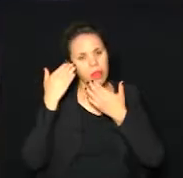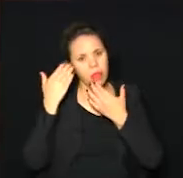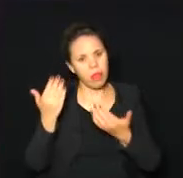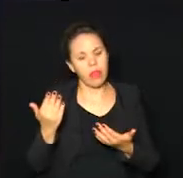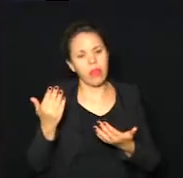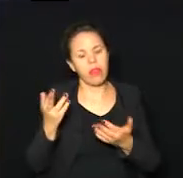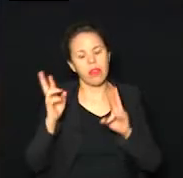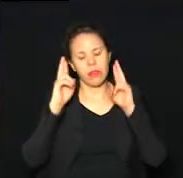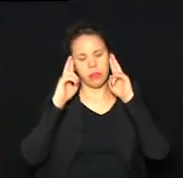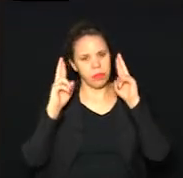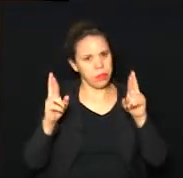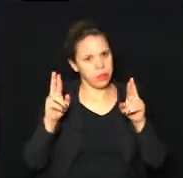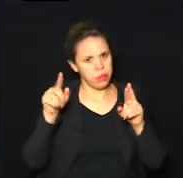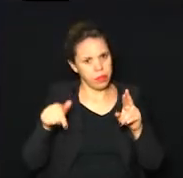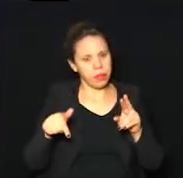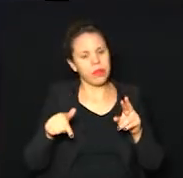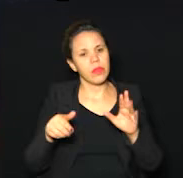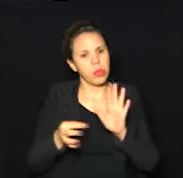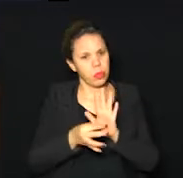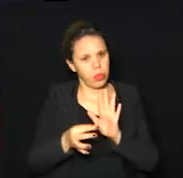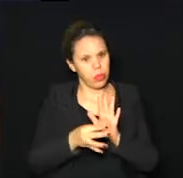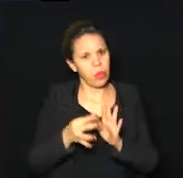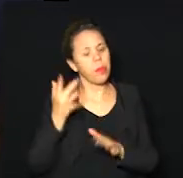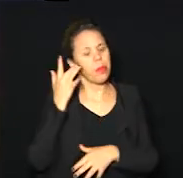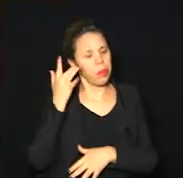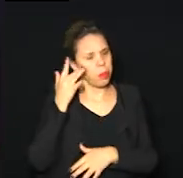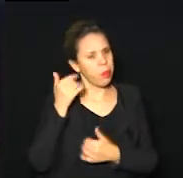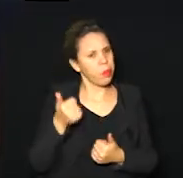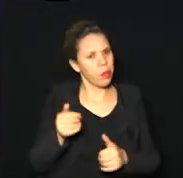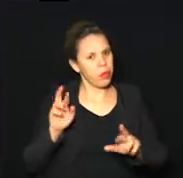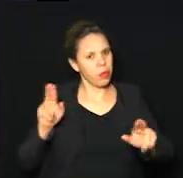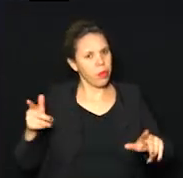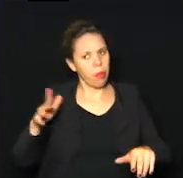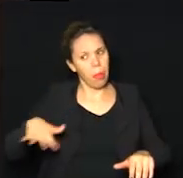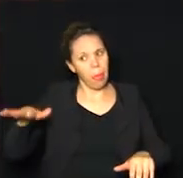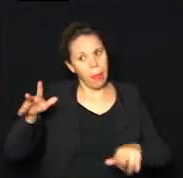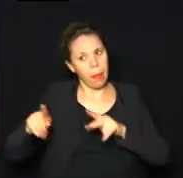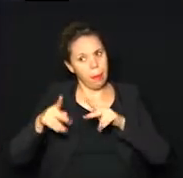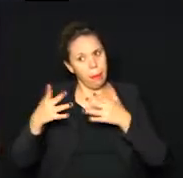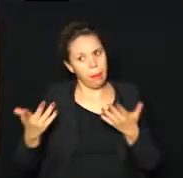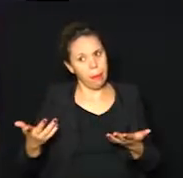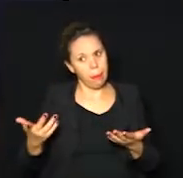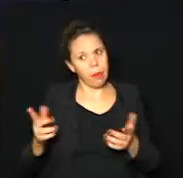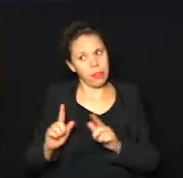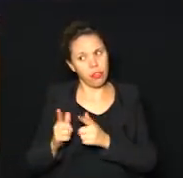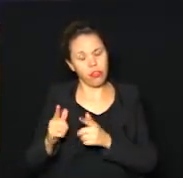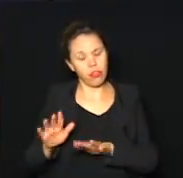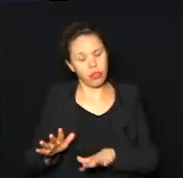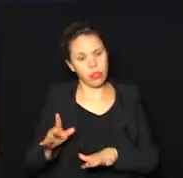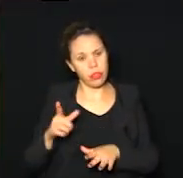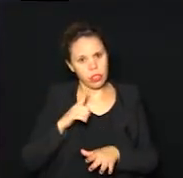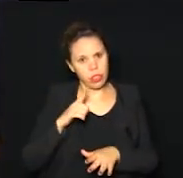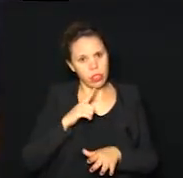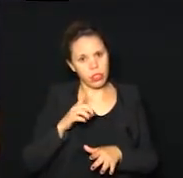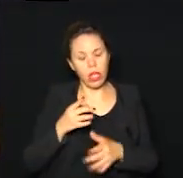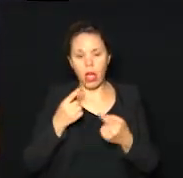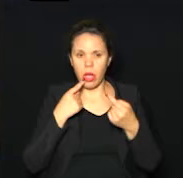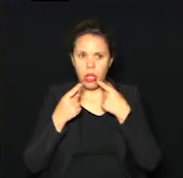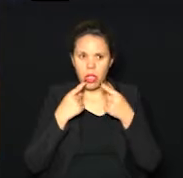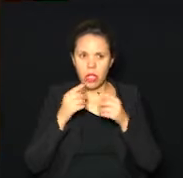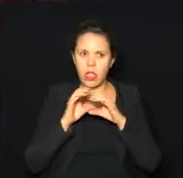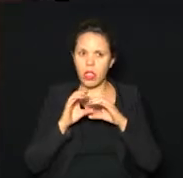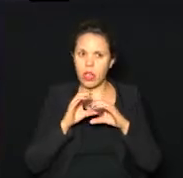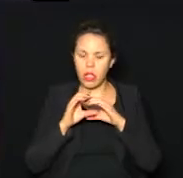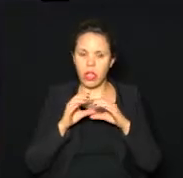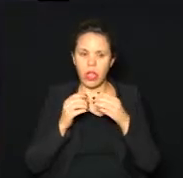que respeitar essa posição, é uma posição madura, diferente de outras pessoas, de outros gestores, mas nós temos que abrir o diálogo.